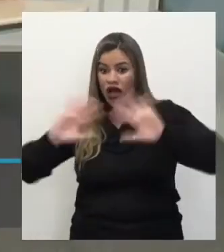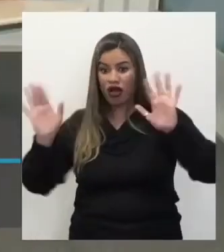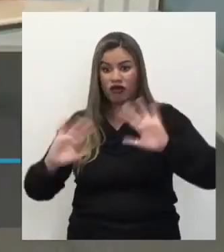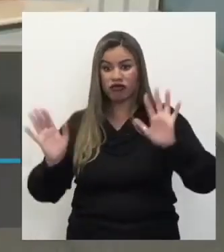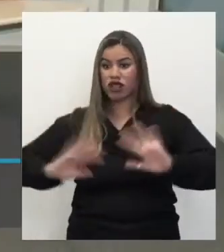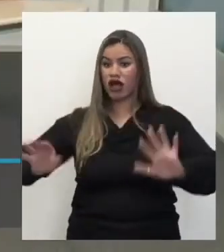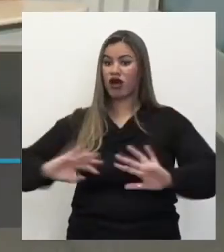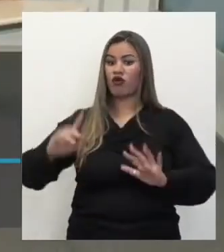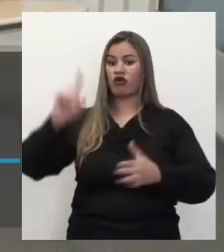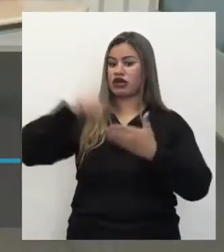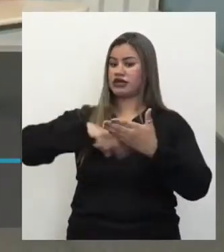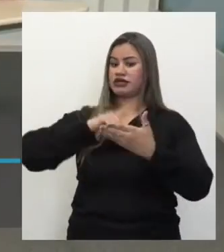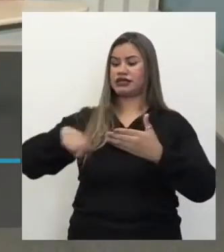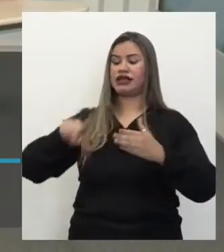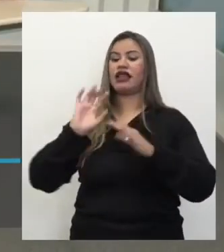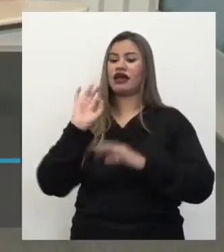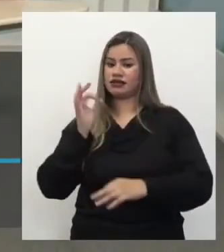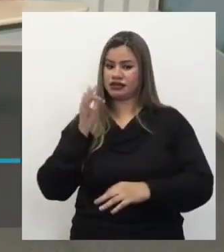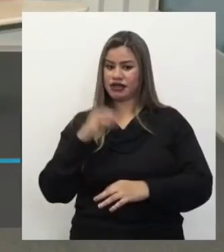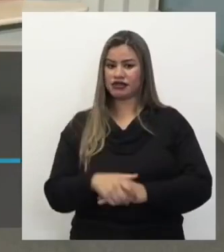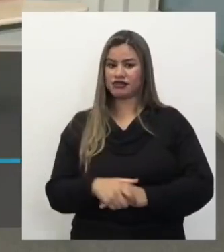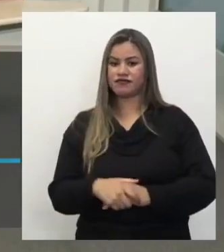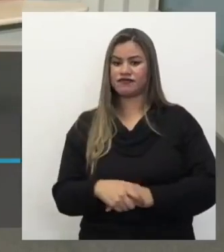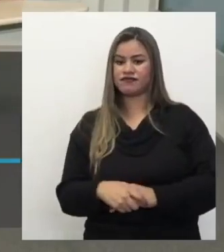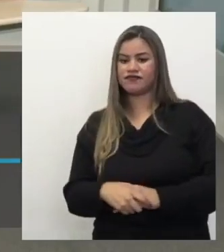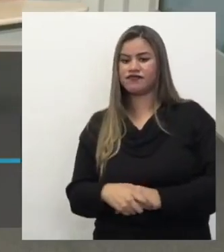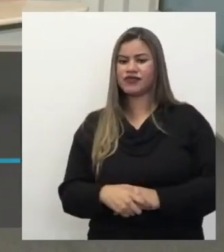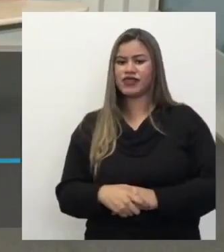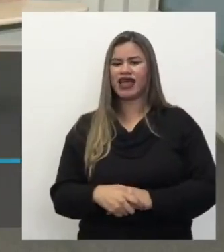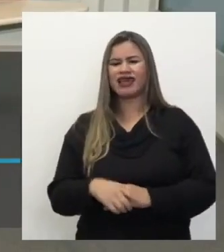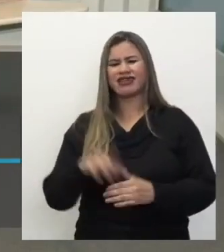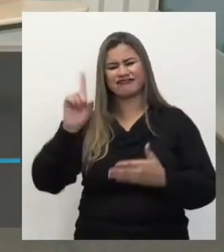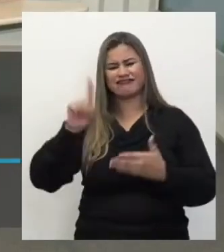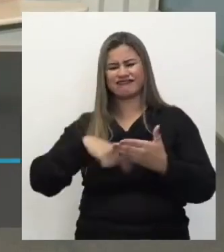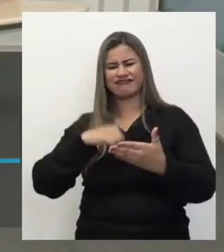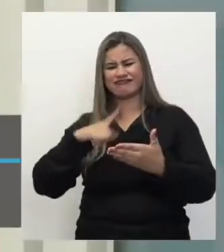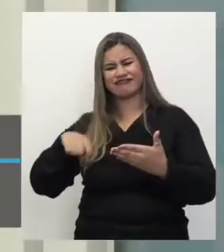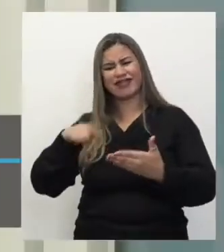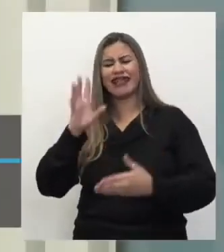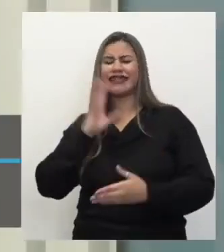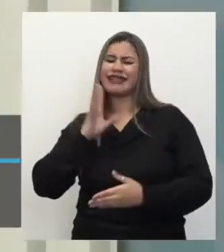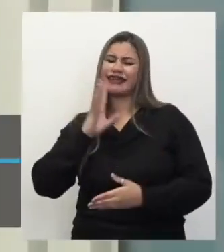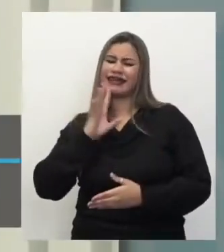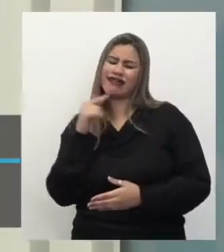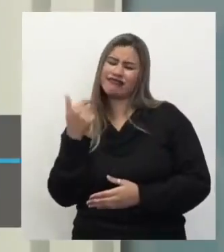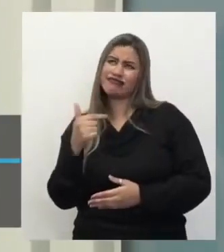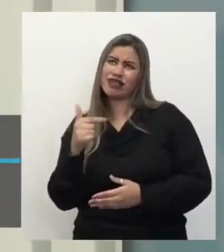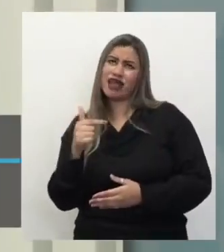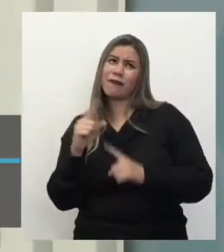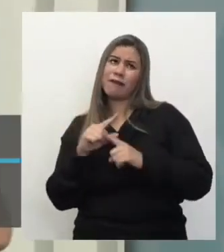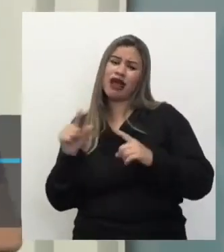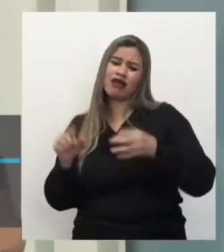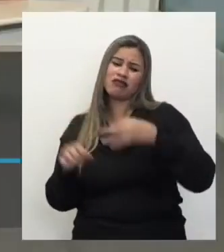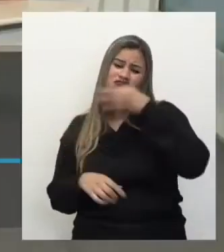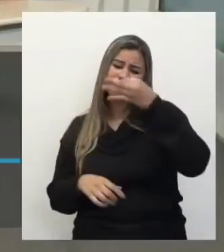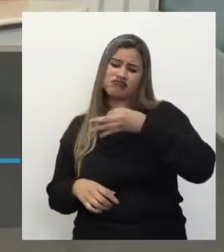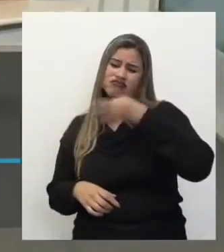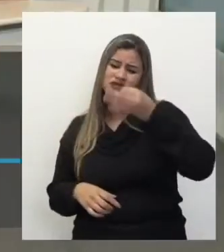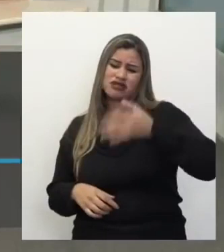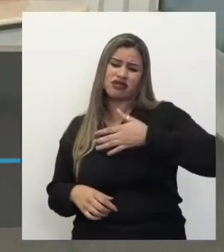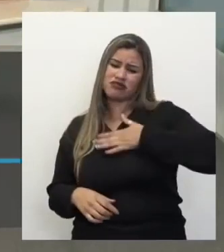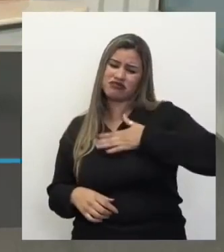não, eu falo em relação a cancelar as pessoas. Eu não acho que cancelamento seja um método legal, não. Mas aí é opinião minha também. Mas aí o